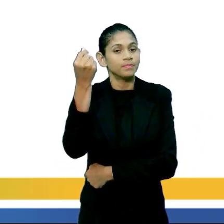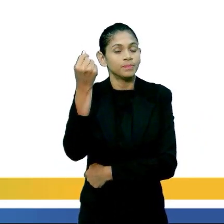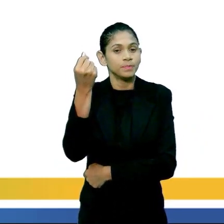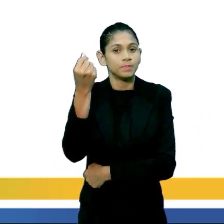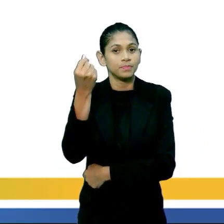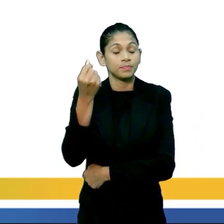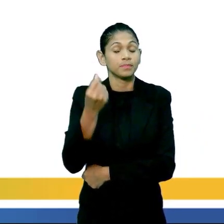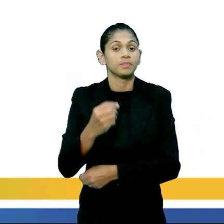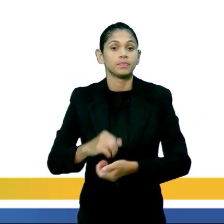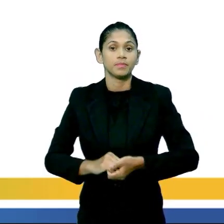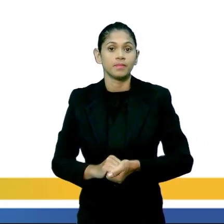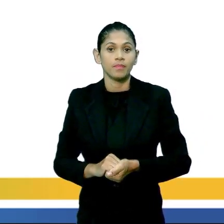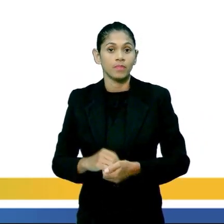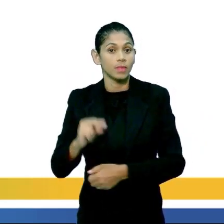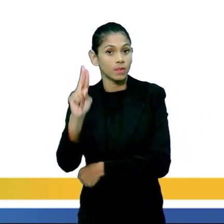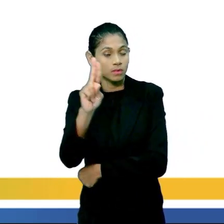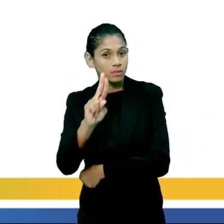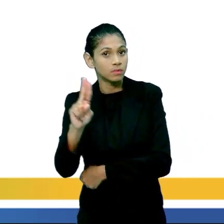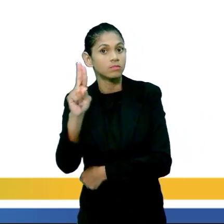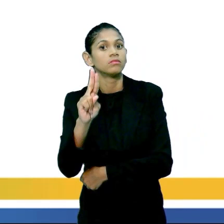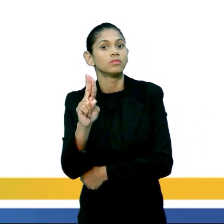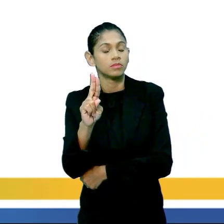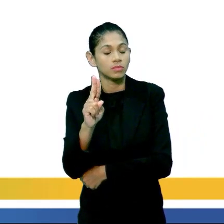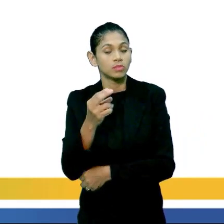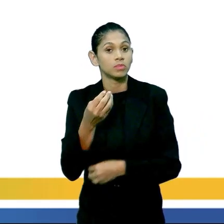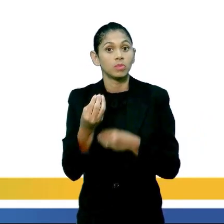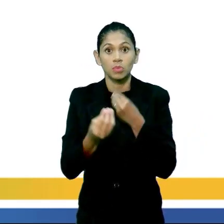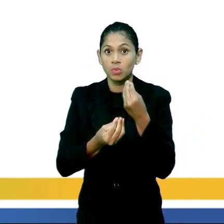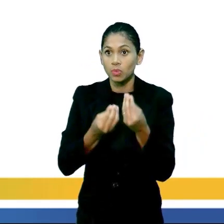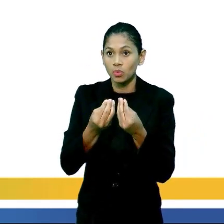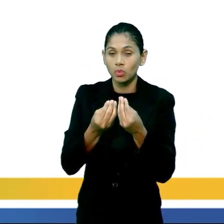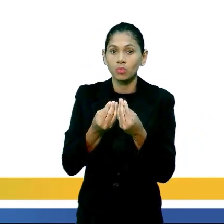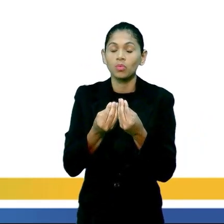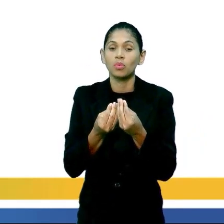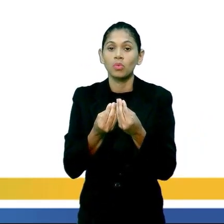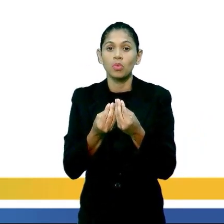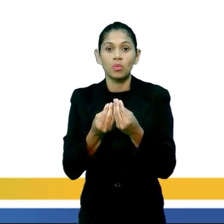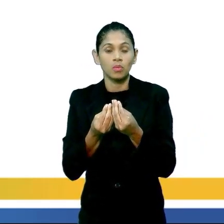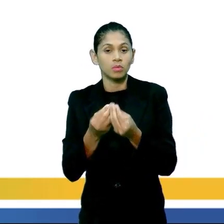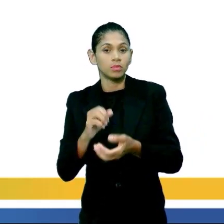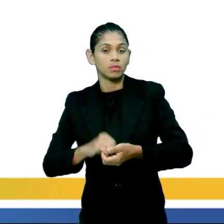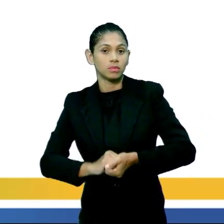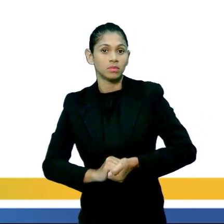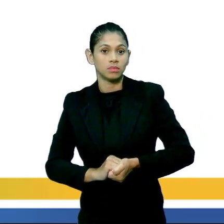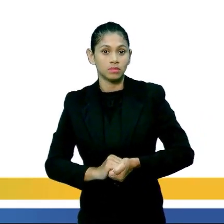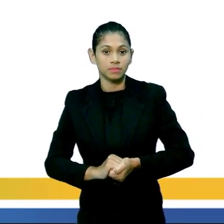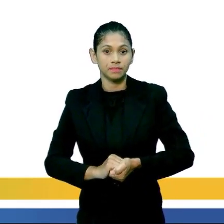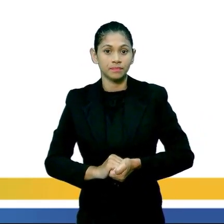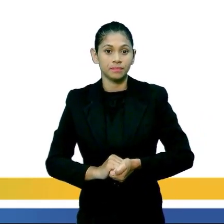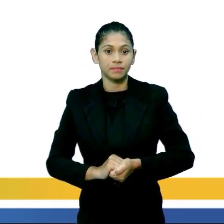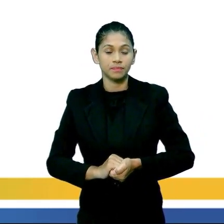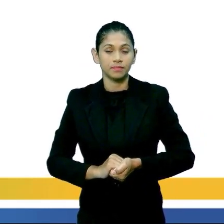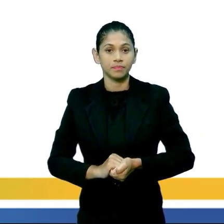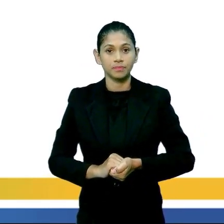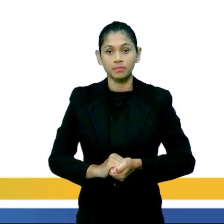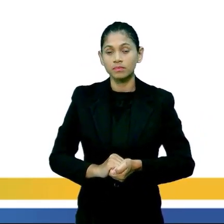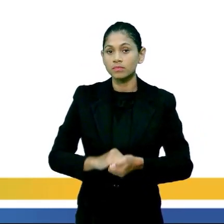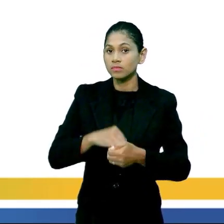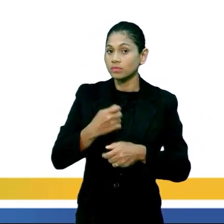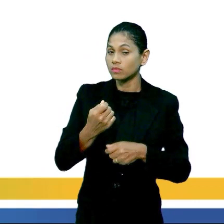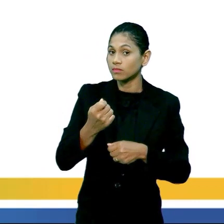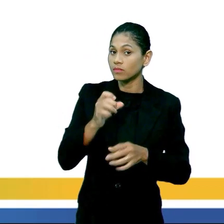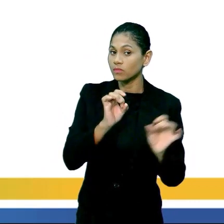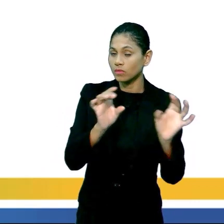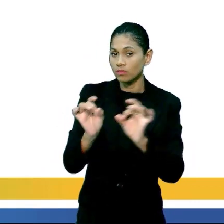rara e tão cara que ela chegava a ser usada como dote de noiva, viu? Bom, Portugal precisava povoar o Brasil, né? Então, o comércio pau-brasil